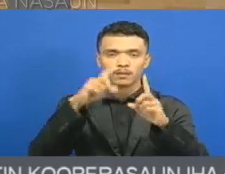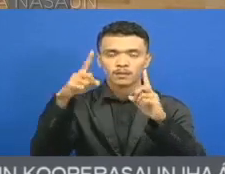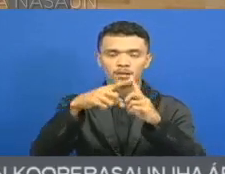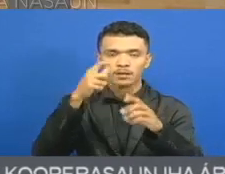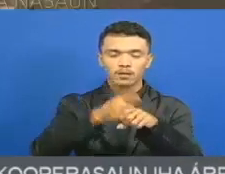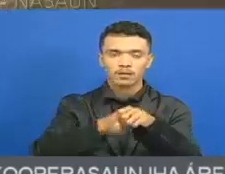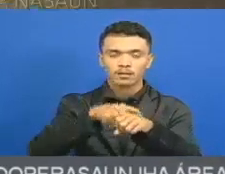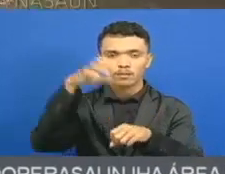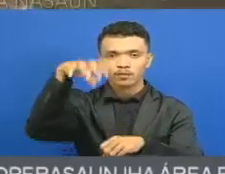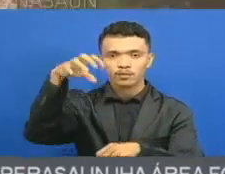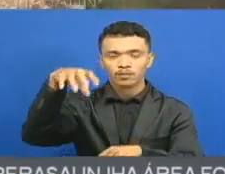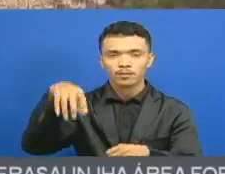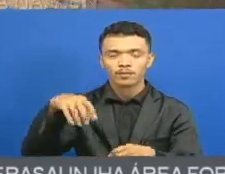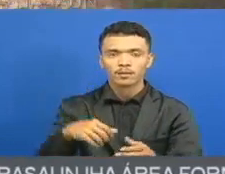Uden.